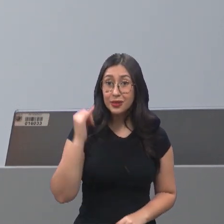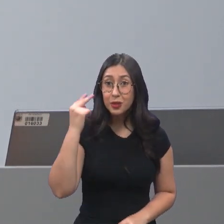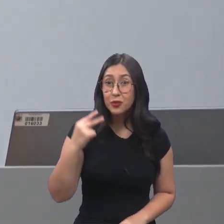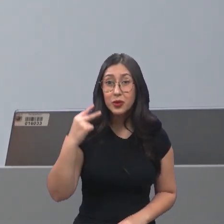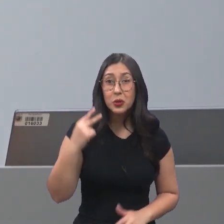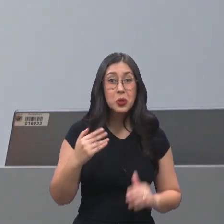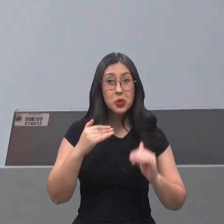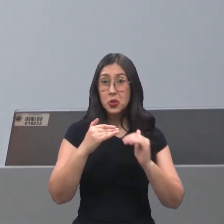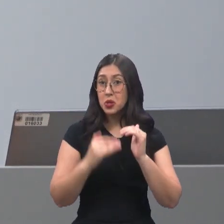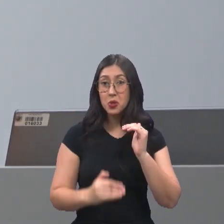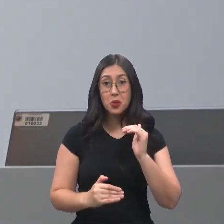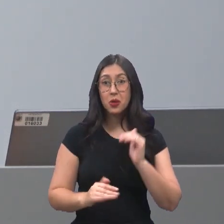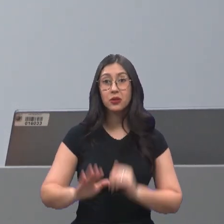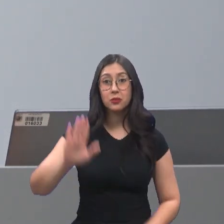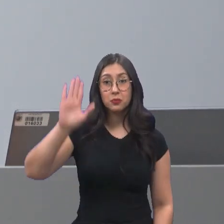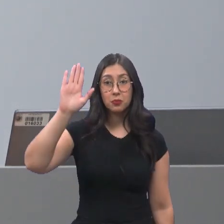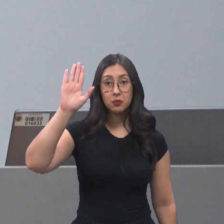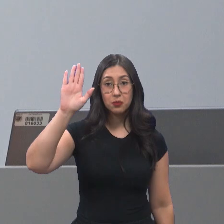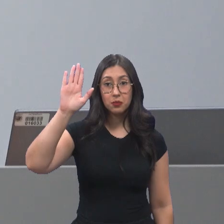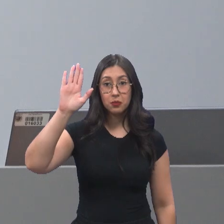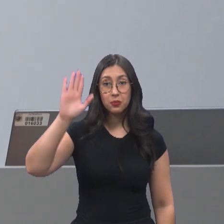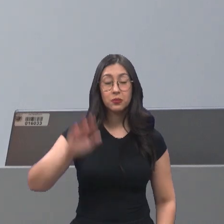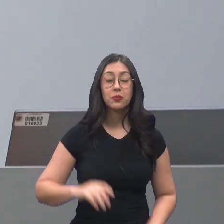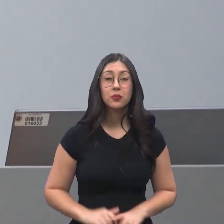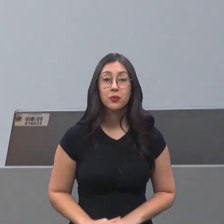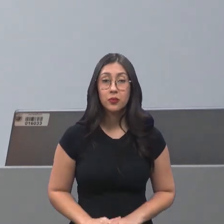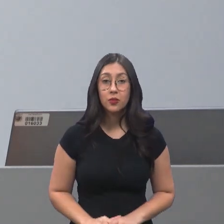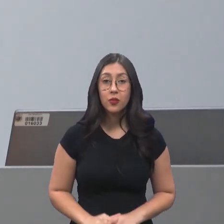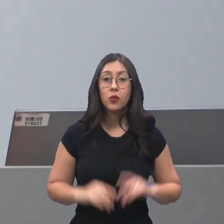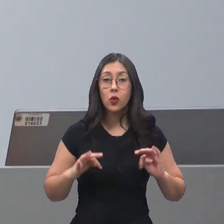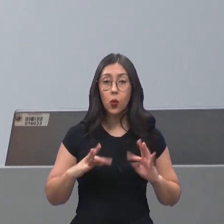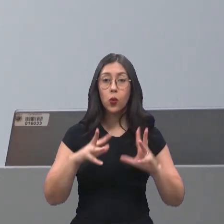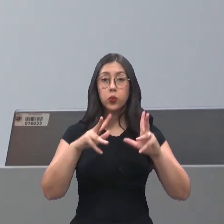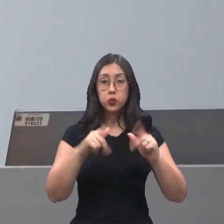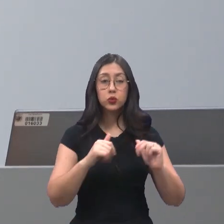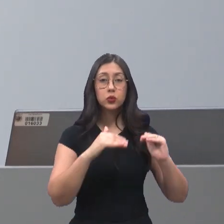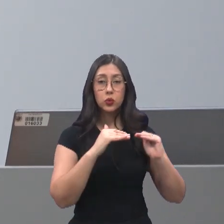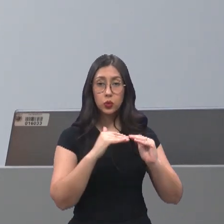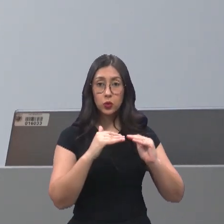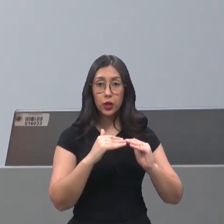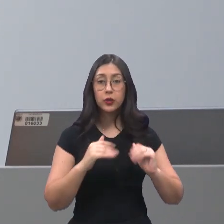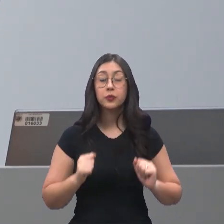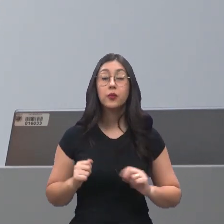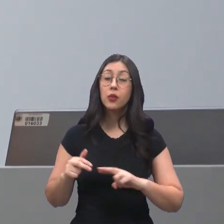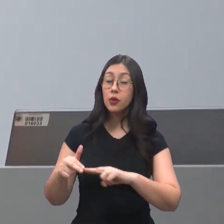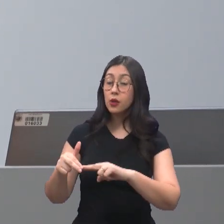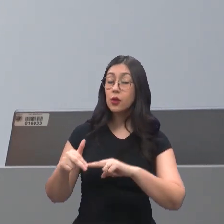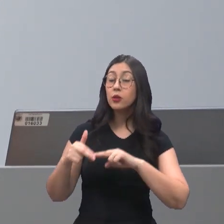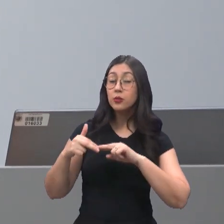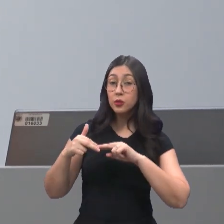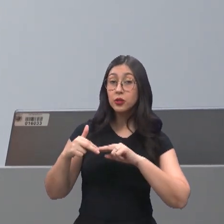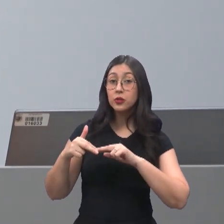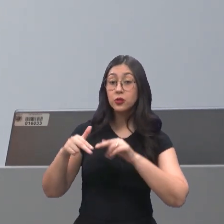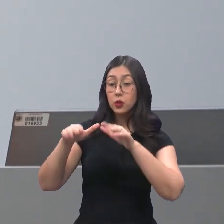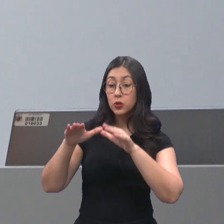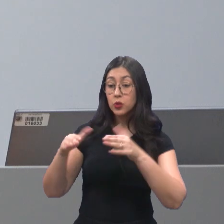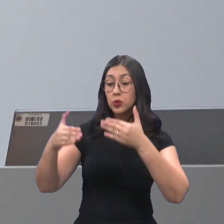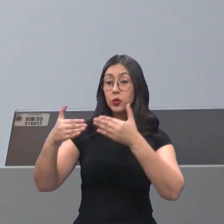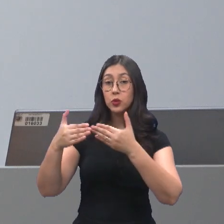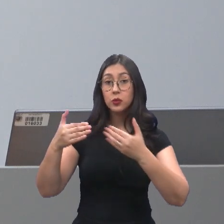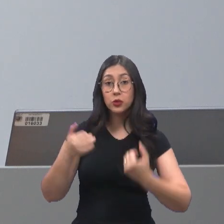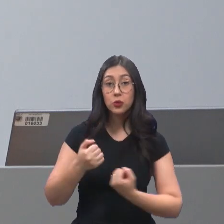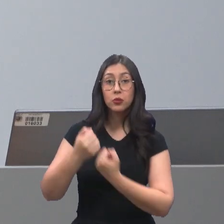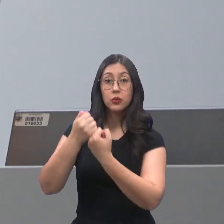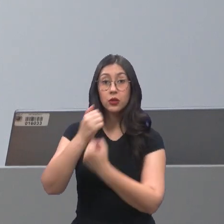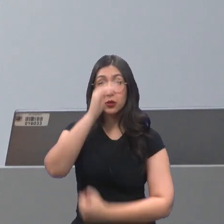permaneçam como estão, os contrários que se manifestem. Nenhum voto contrário. Com nenhum voto contrário, a composição da Frente Parlamentar